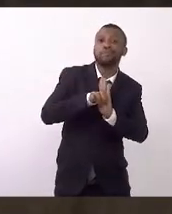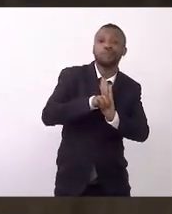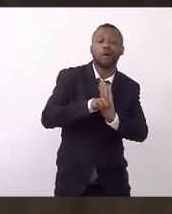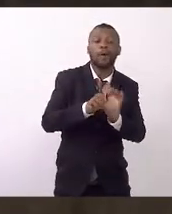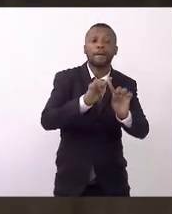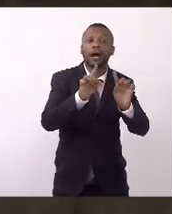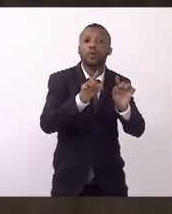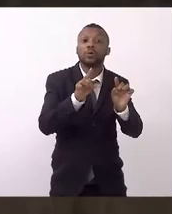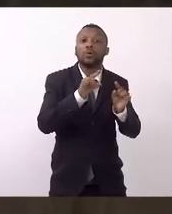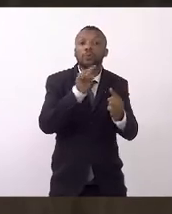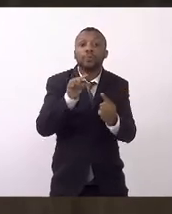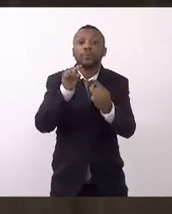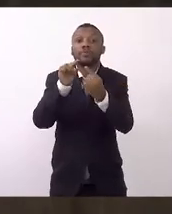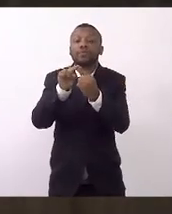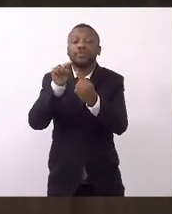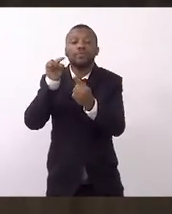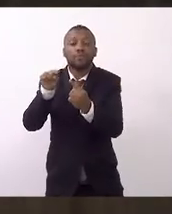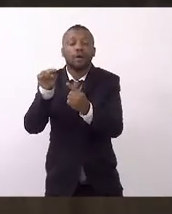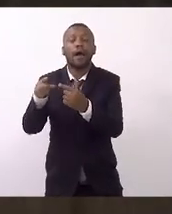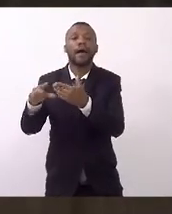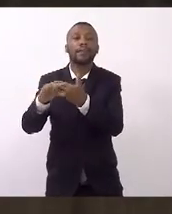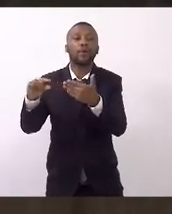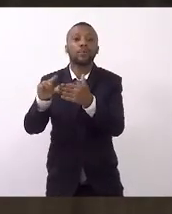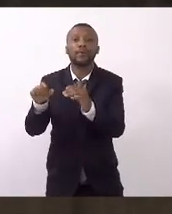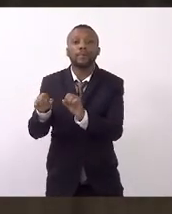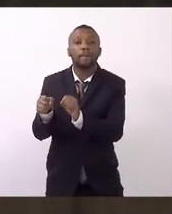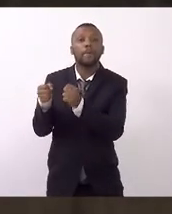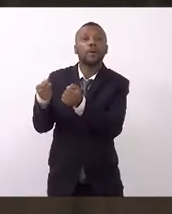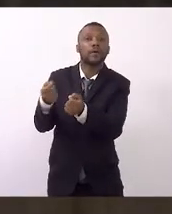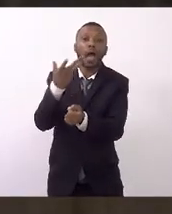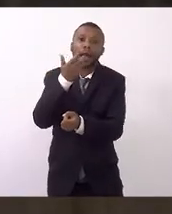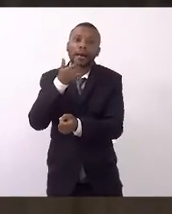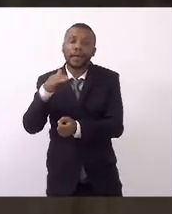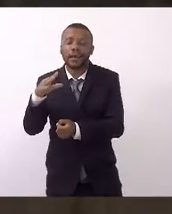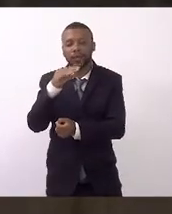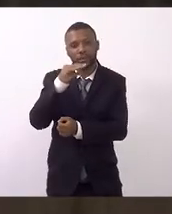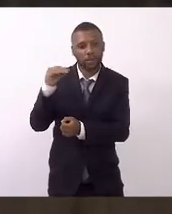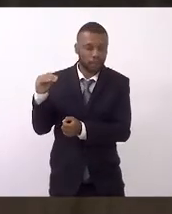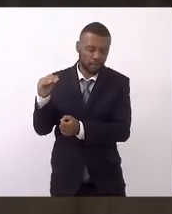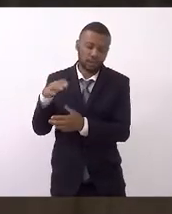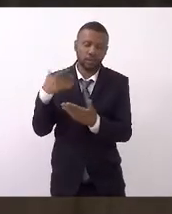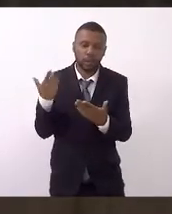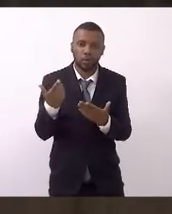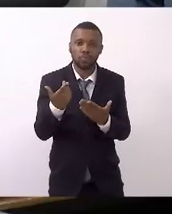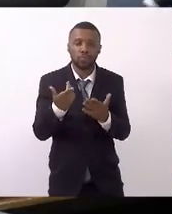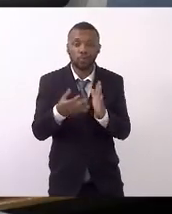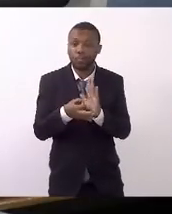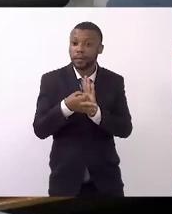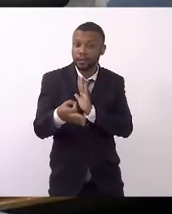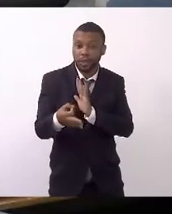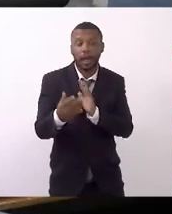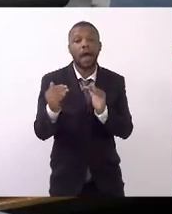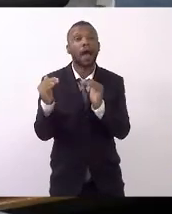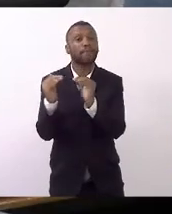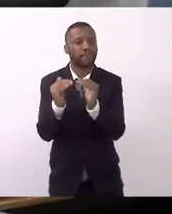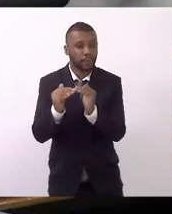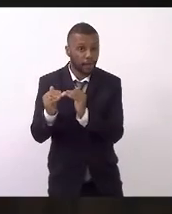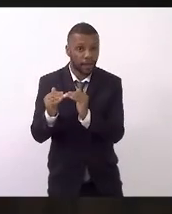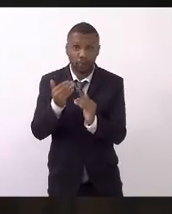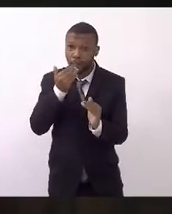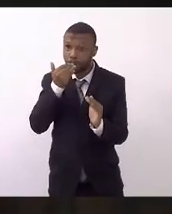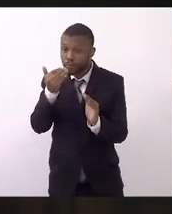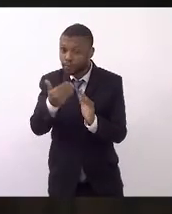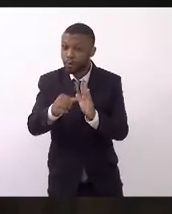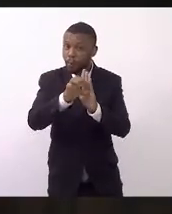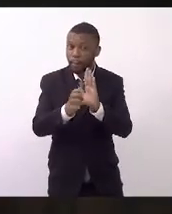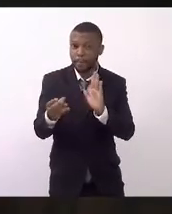o objetivo da autora de proteger as crianças e adolescentes. Então, o nosso parecer é favorável com emenda. Pela Comissão